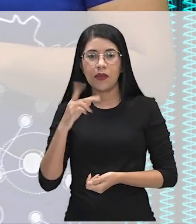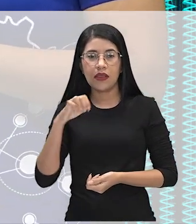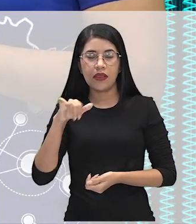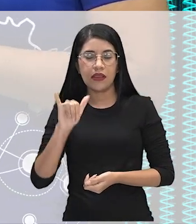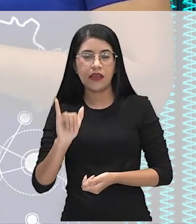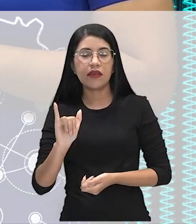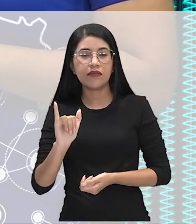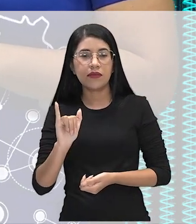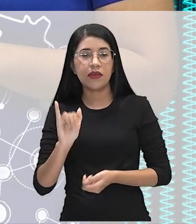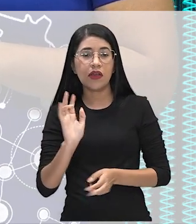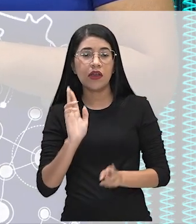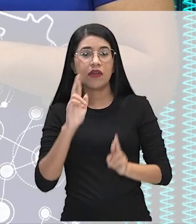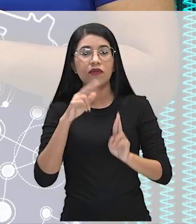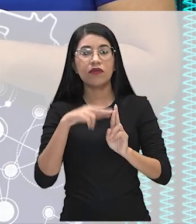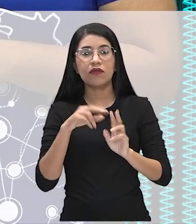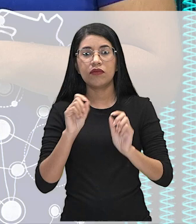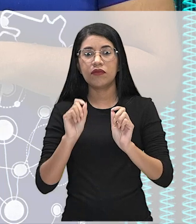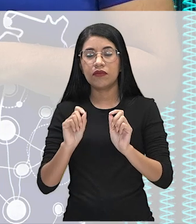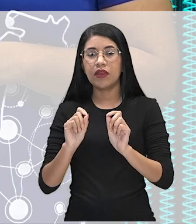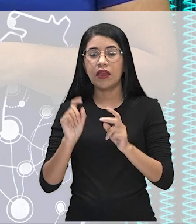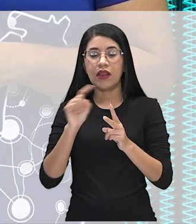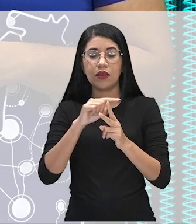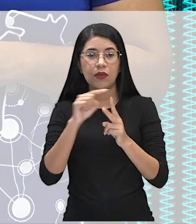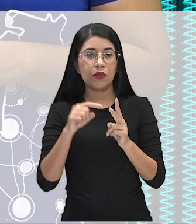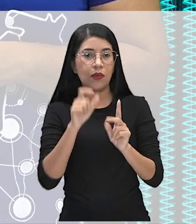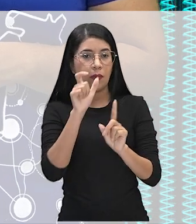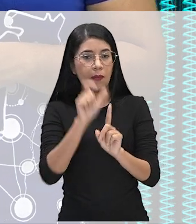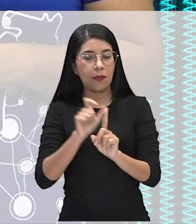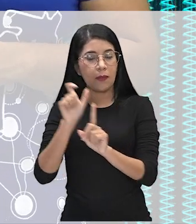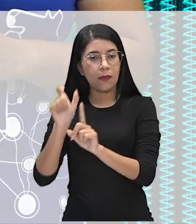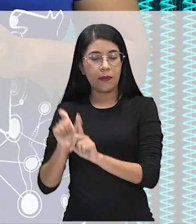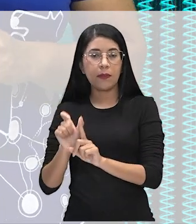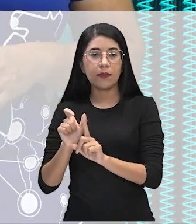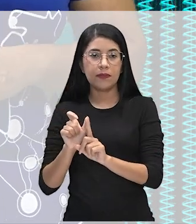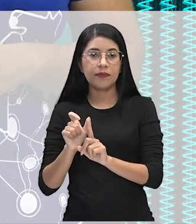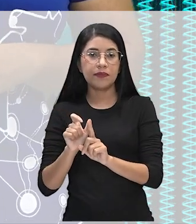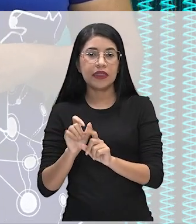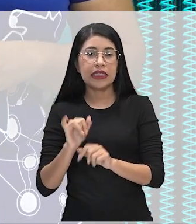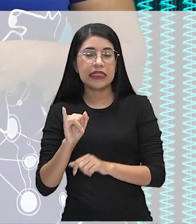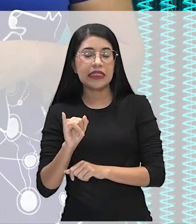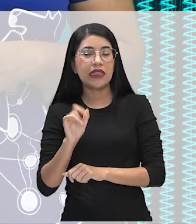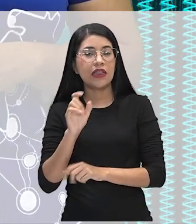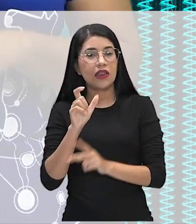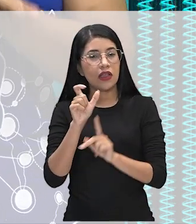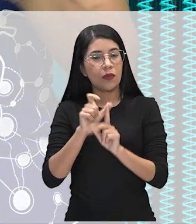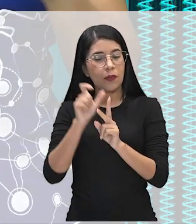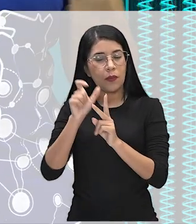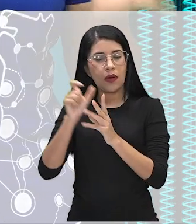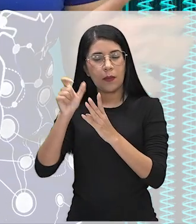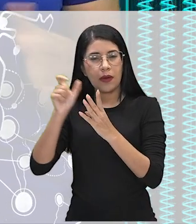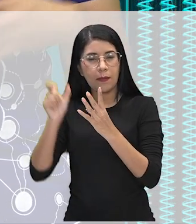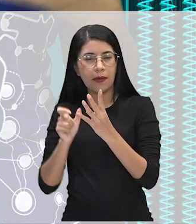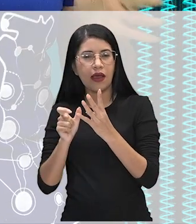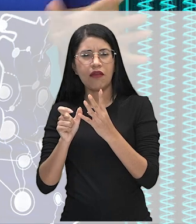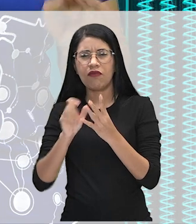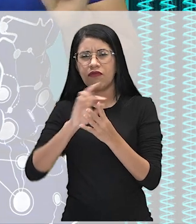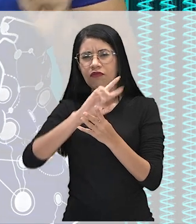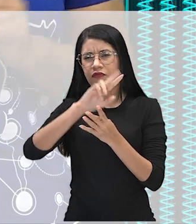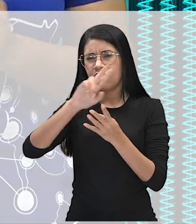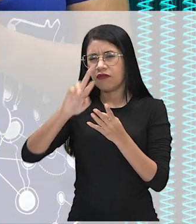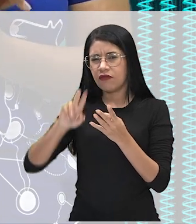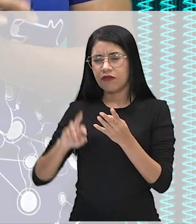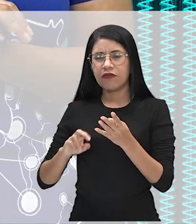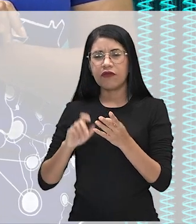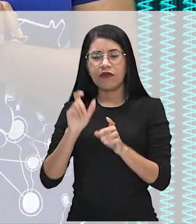Porque eu estou me referindo a duas pessoas, certo? Se eu tiver duas pessoas, 3, 4, 1 milhão, aglomerações,